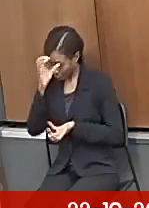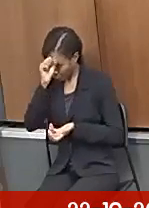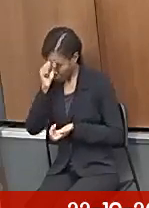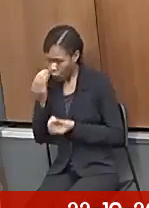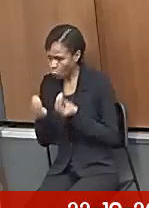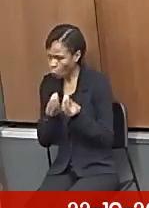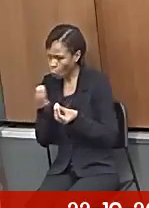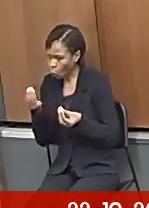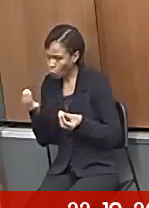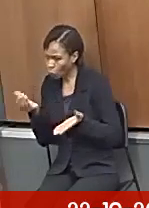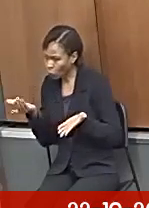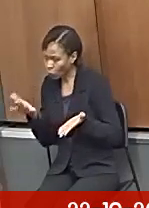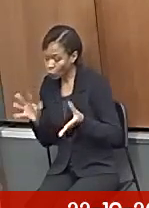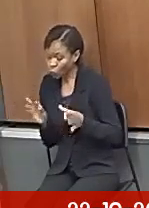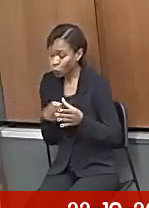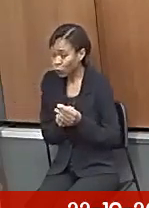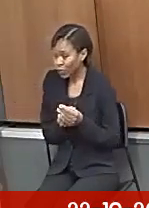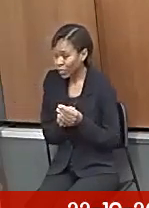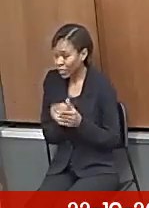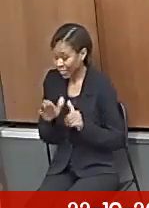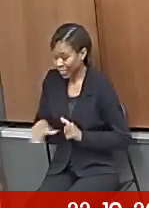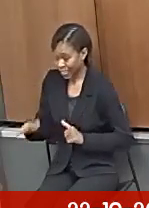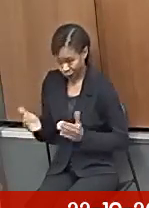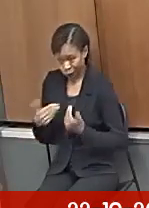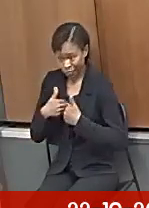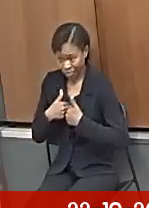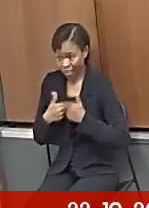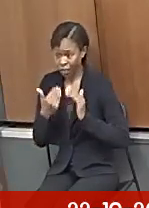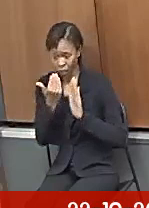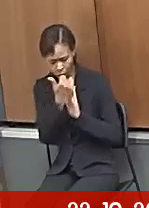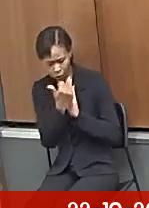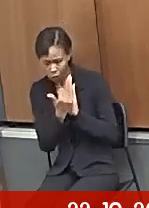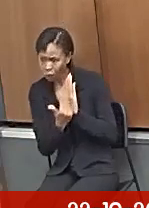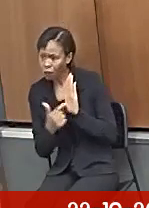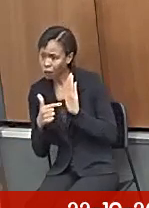TEA tem um manual. Pode seguir.